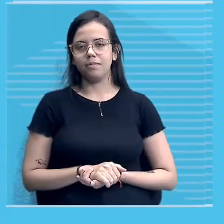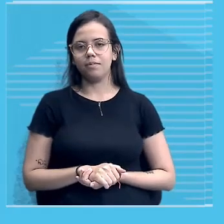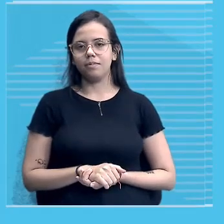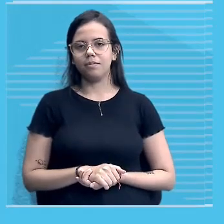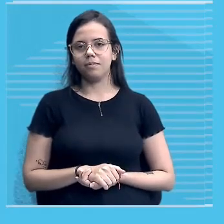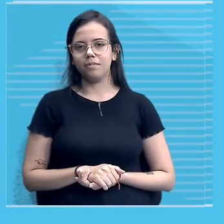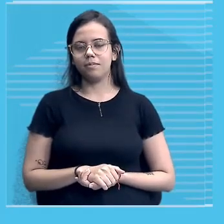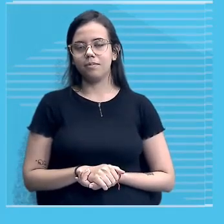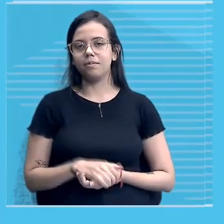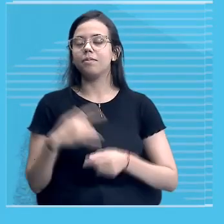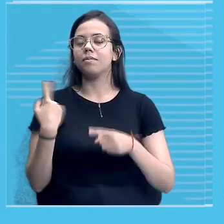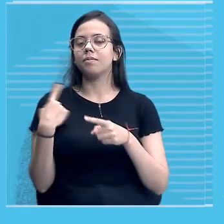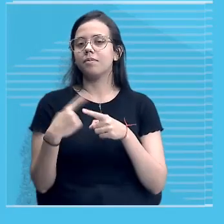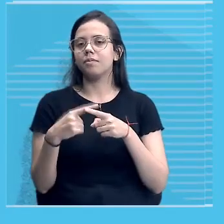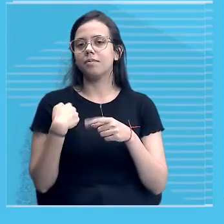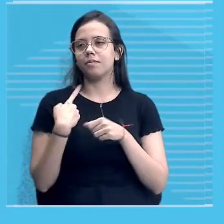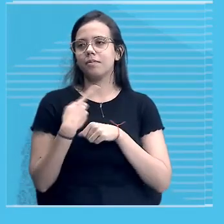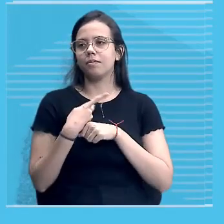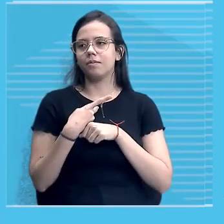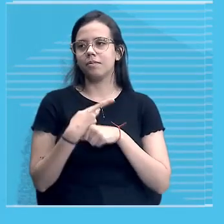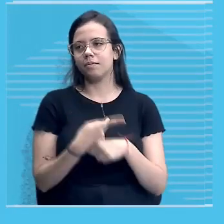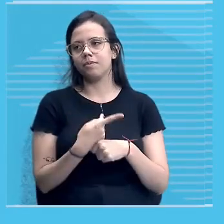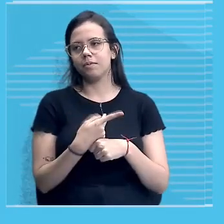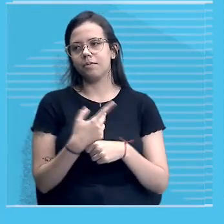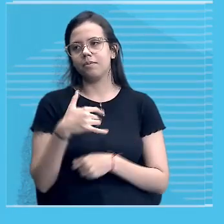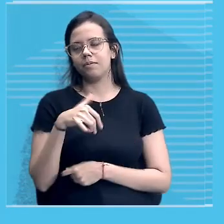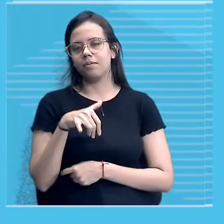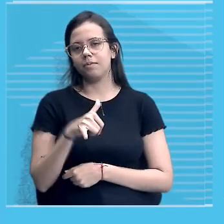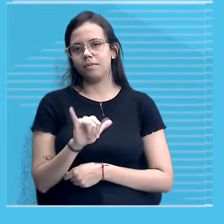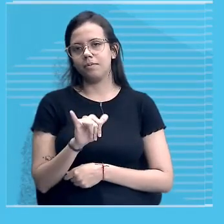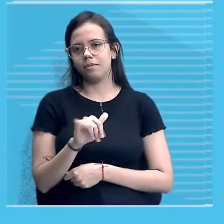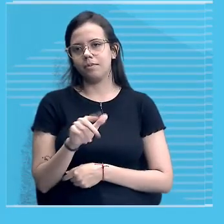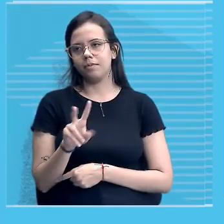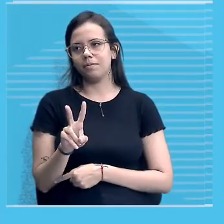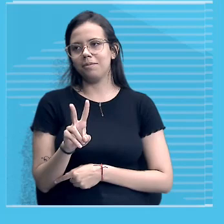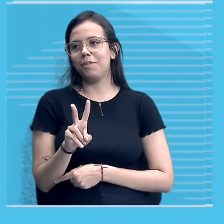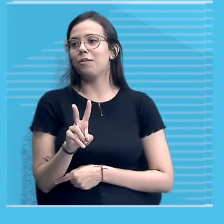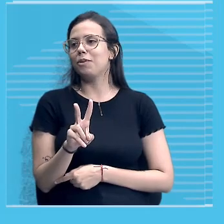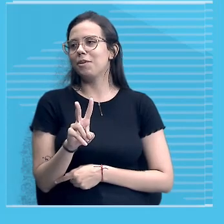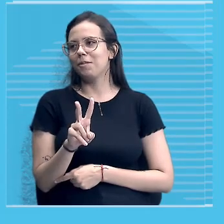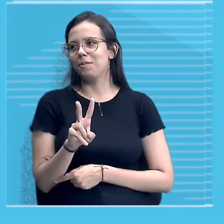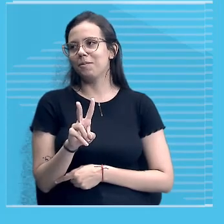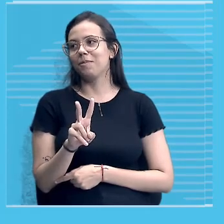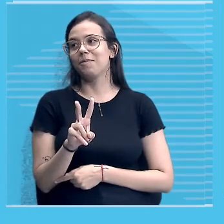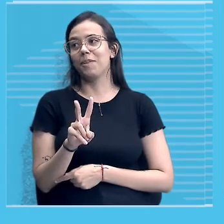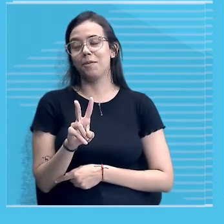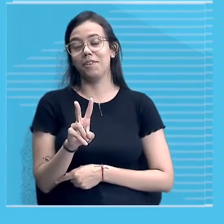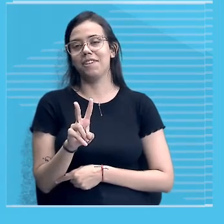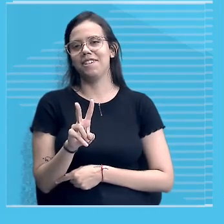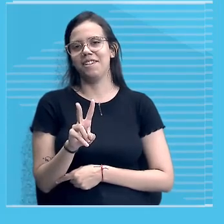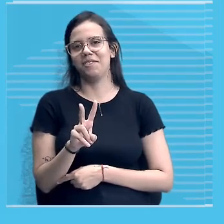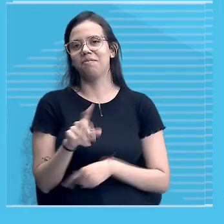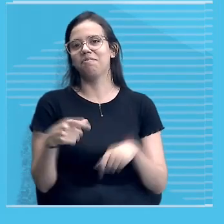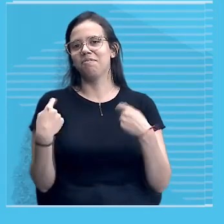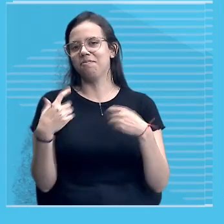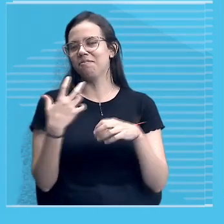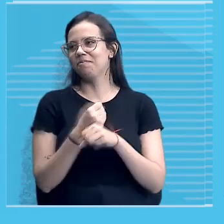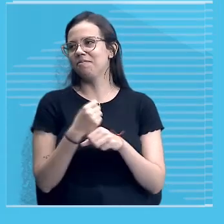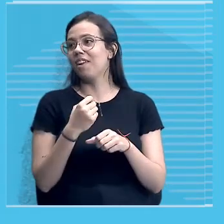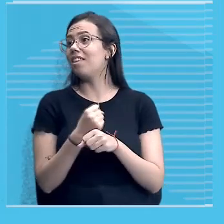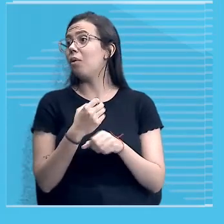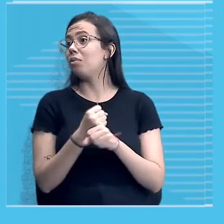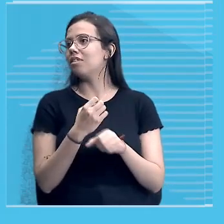que eu fui atrás do Y do vértice tive que calcular o delta